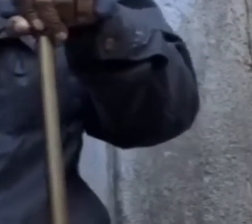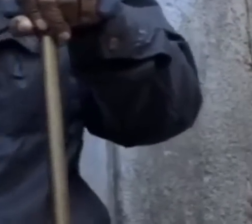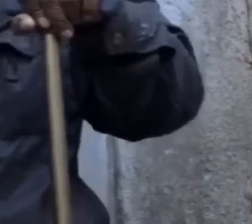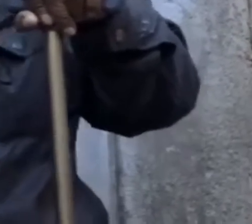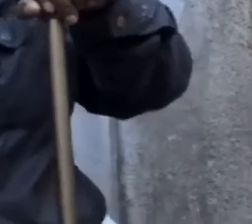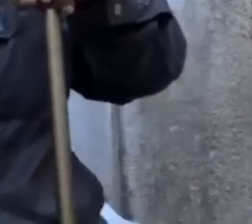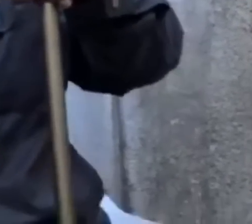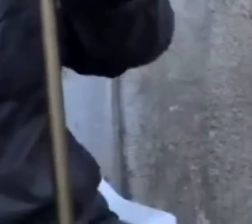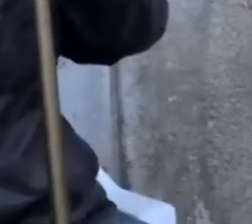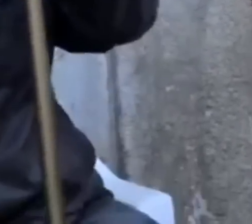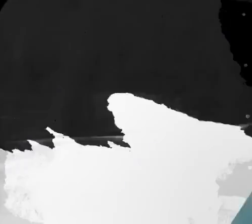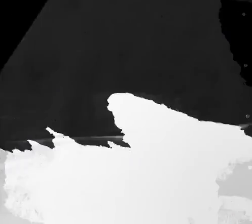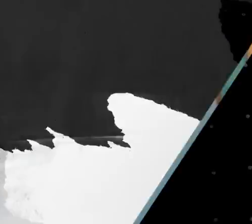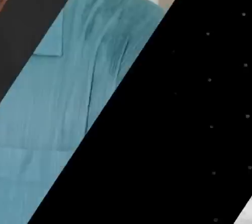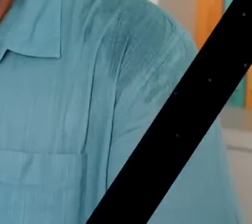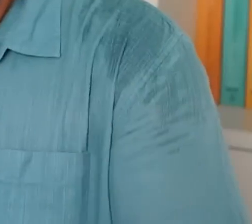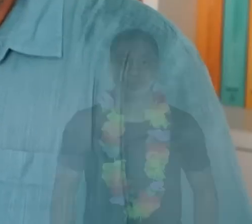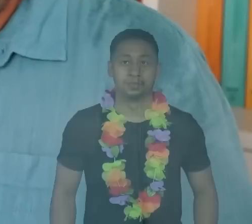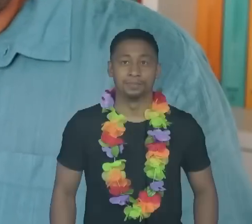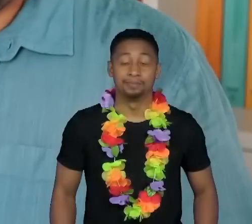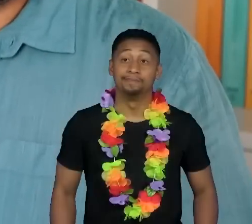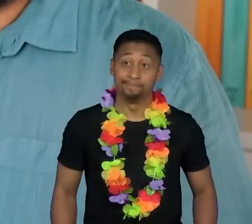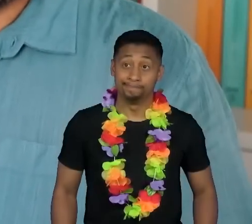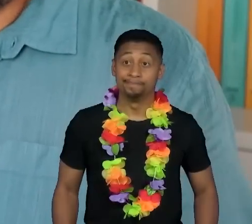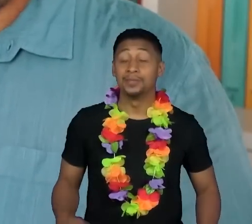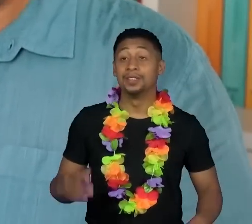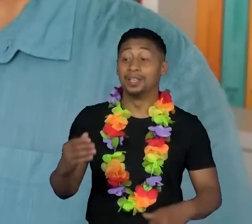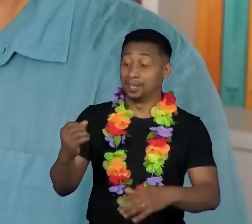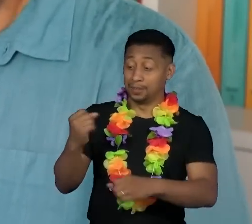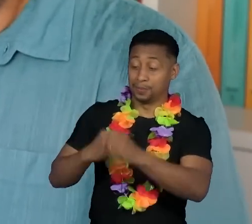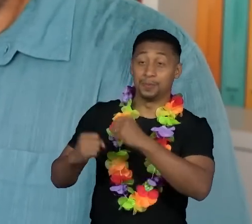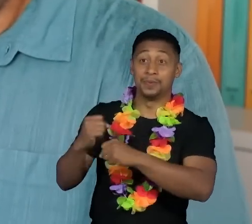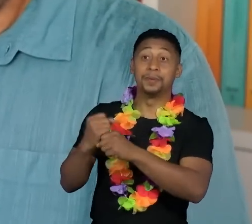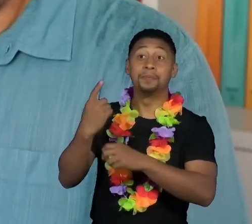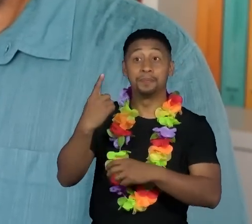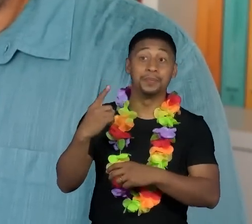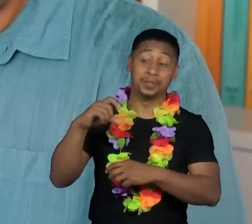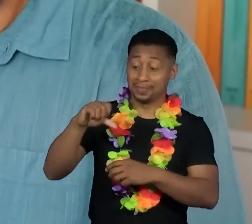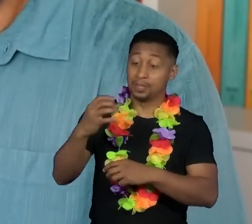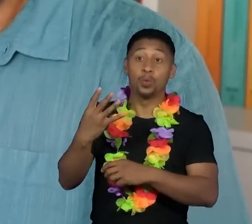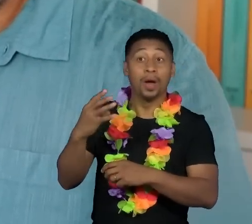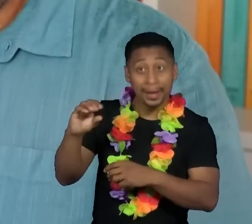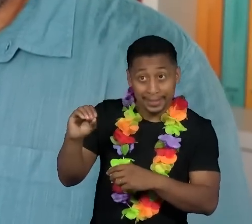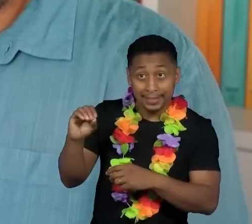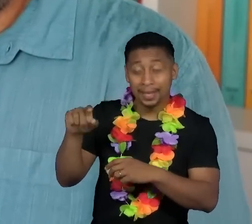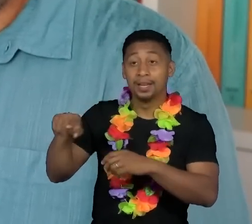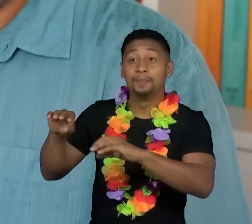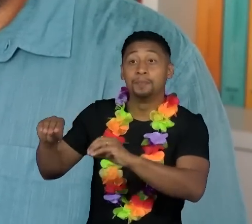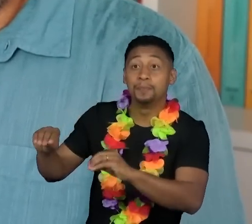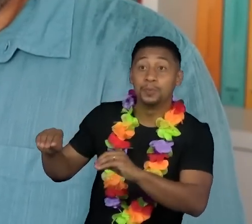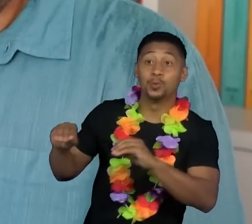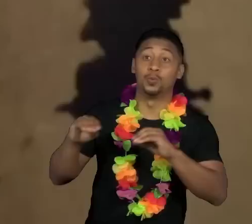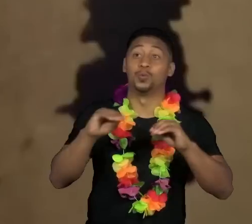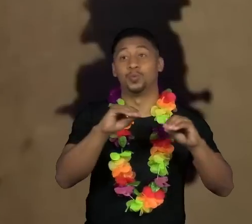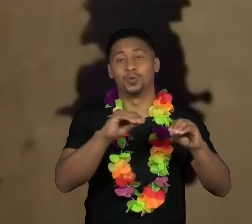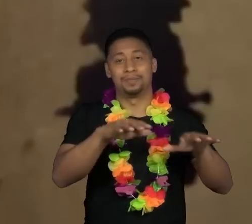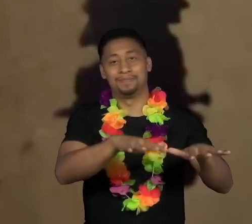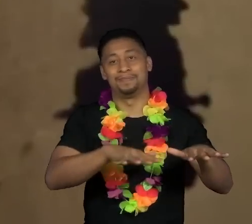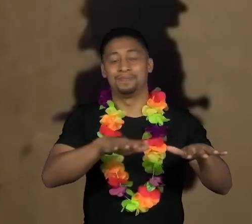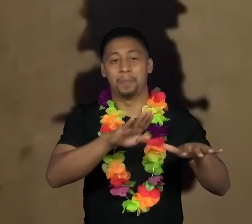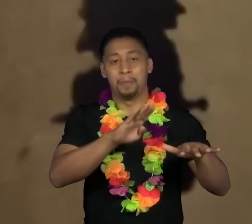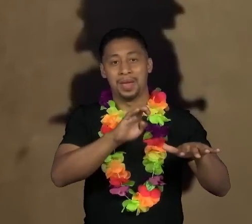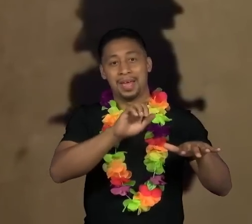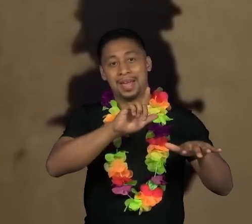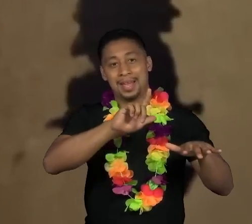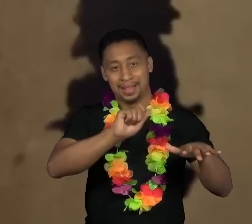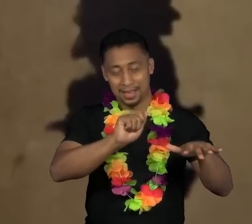Festa de tradições de Pirapora. No início dos anos 40, o seu Carlão vai para outro território negro, ele vai para o bairro da Bela Vista. Ele vai